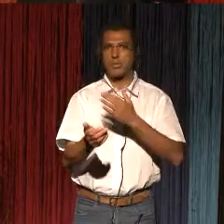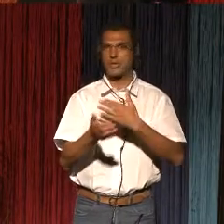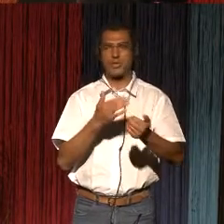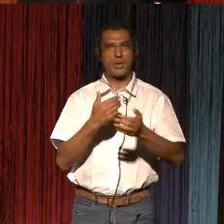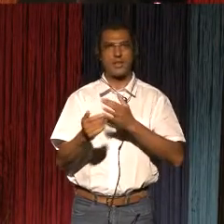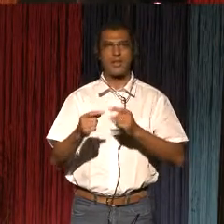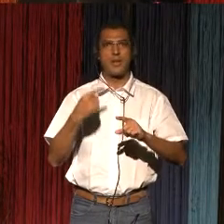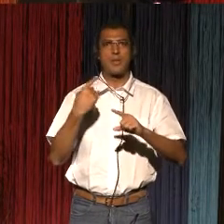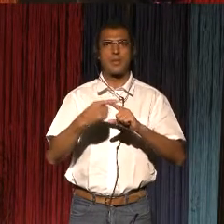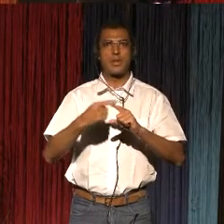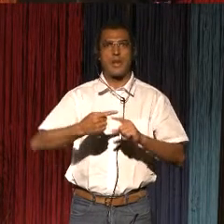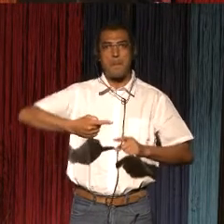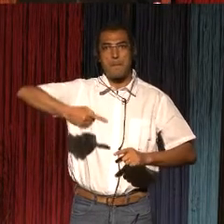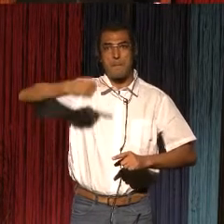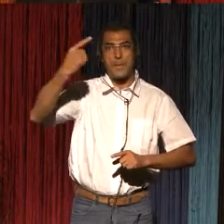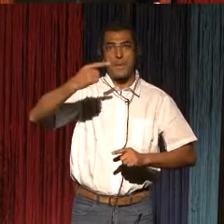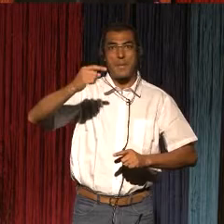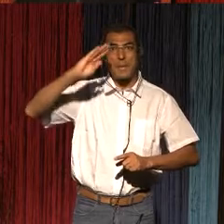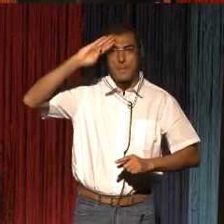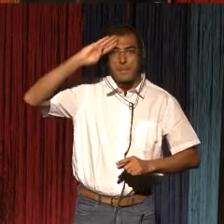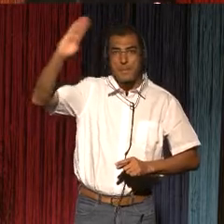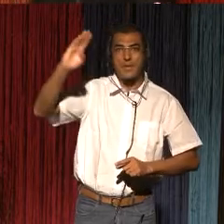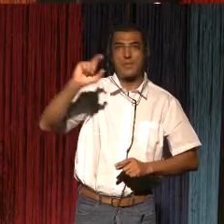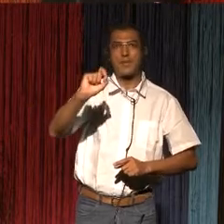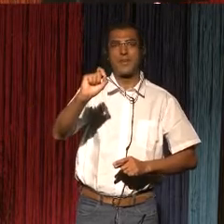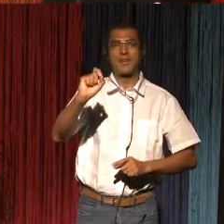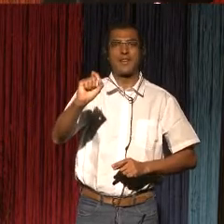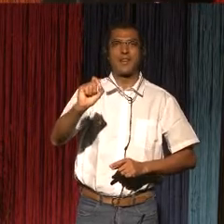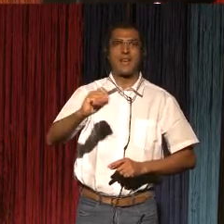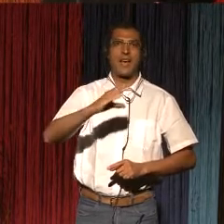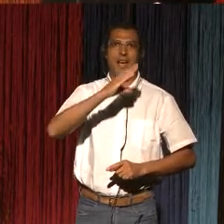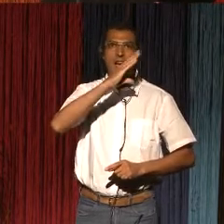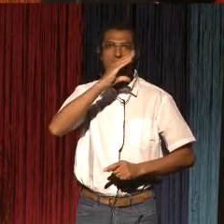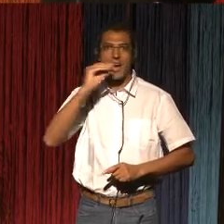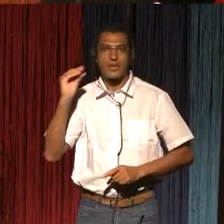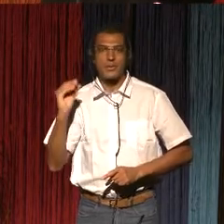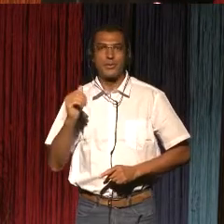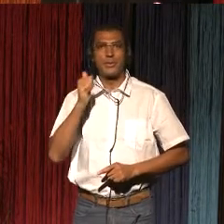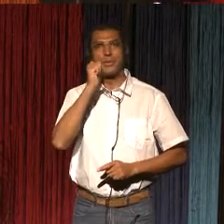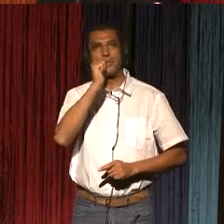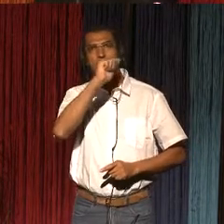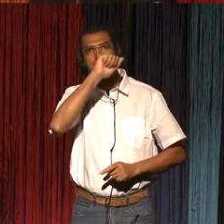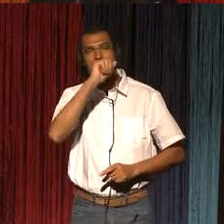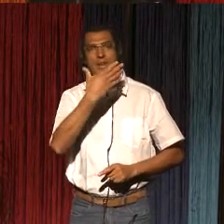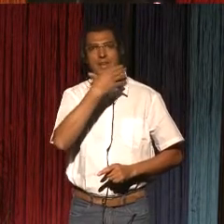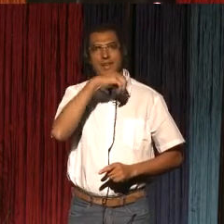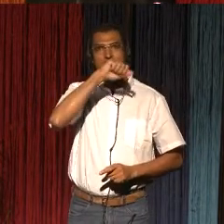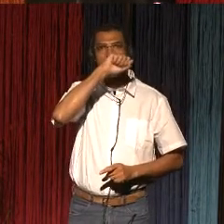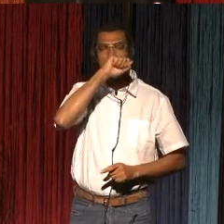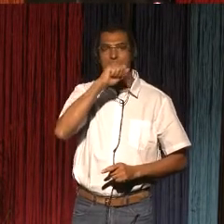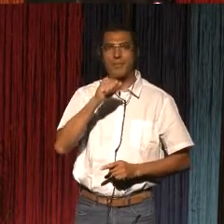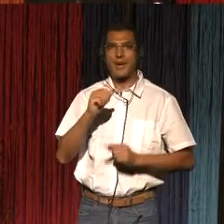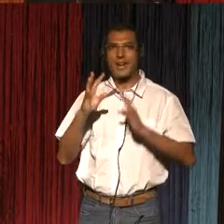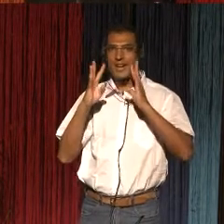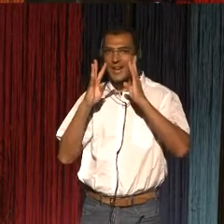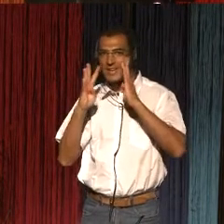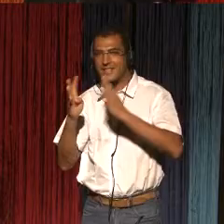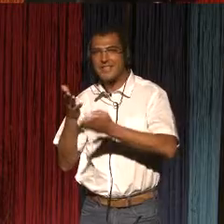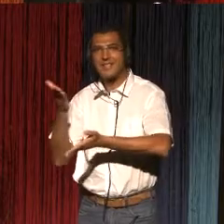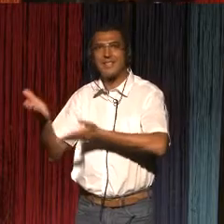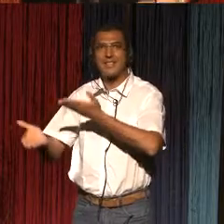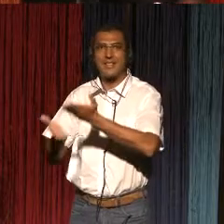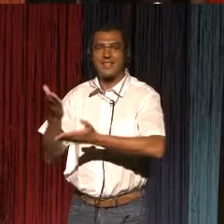livro. Você basta. As funções executivas dependem do córtex pré-frontal e de